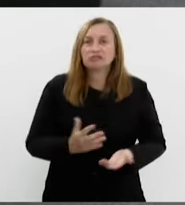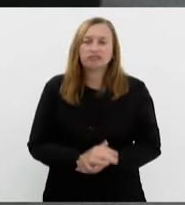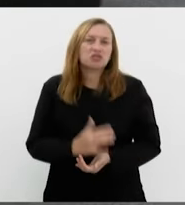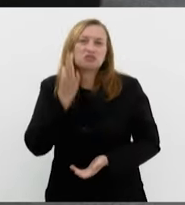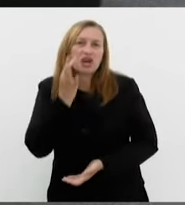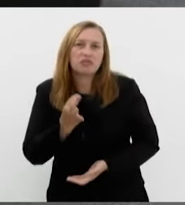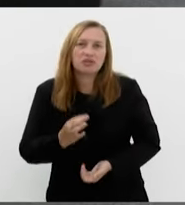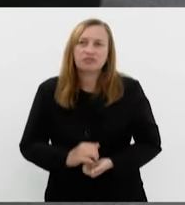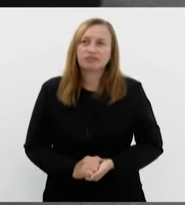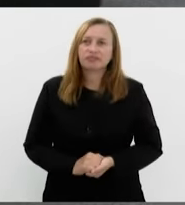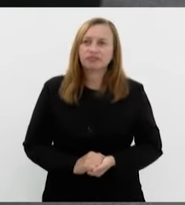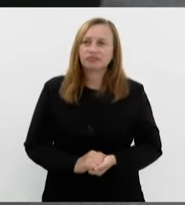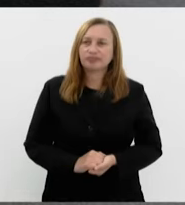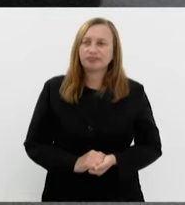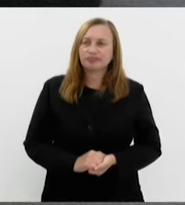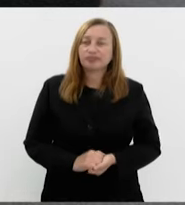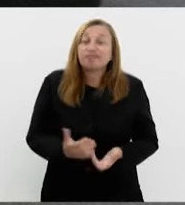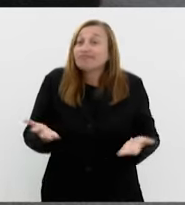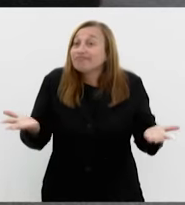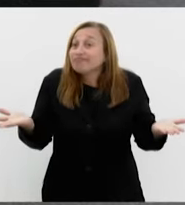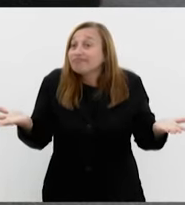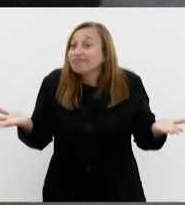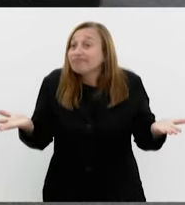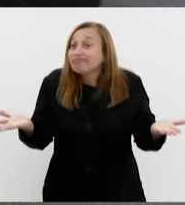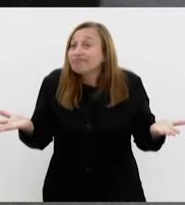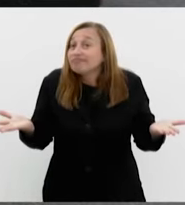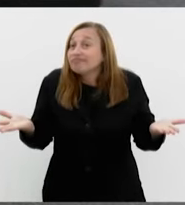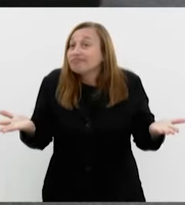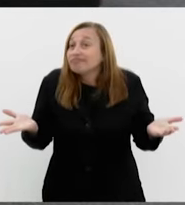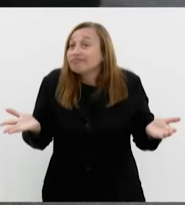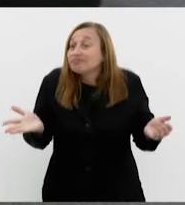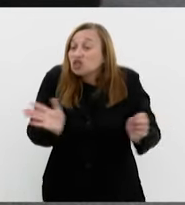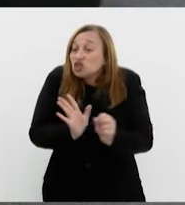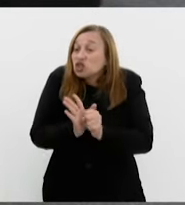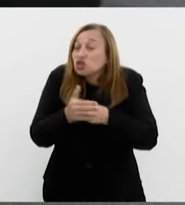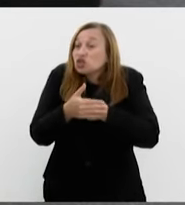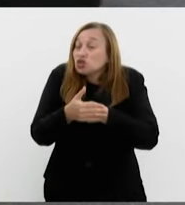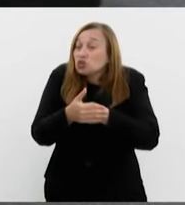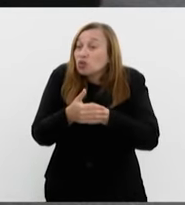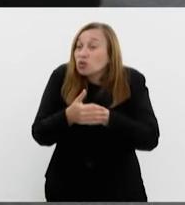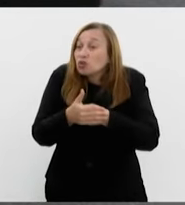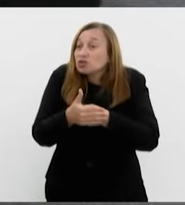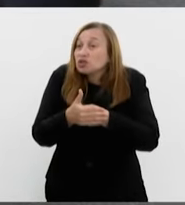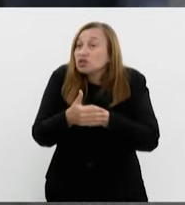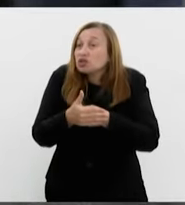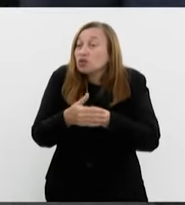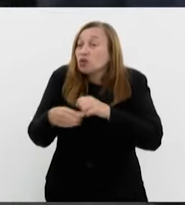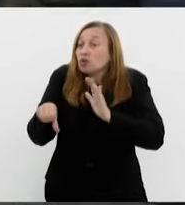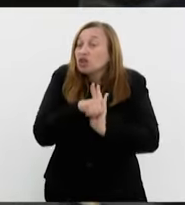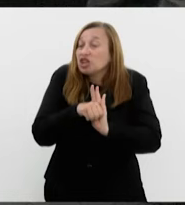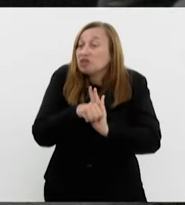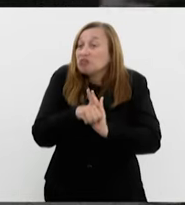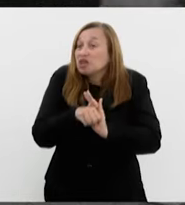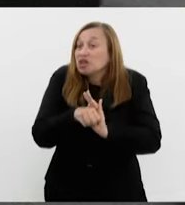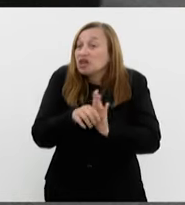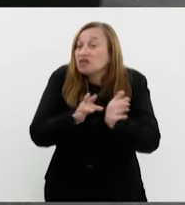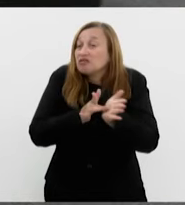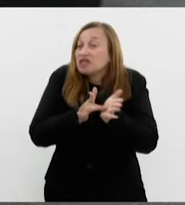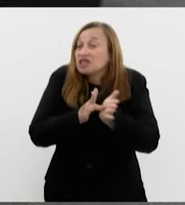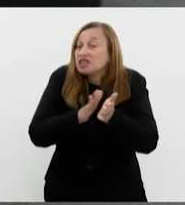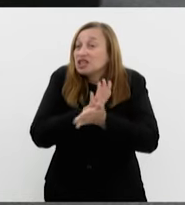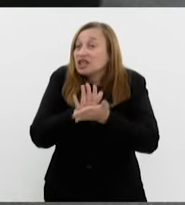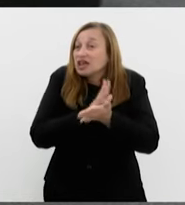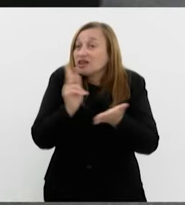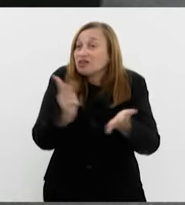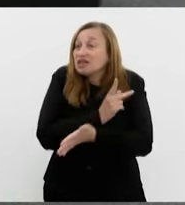sabem. E aí tapa um sol com a peneira, finge que nada está acontecendo e ela continua se perpetuando